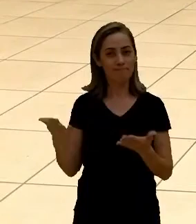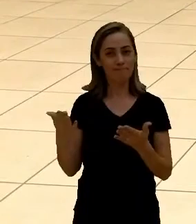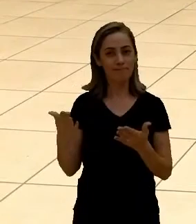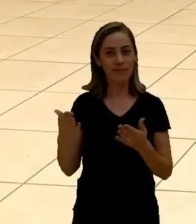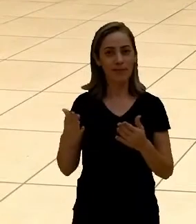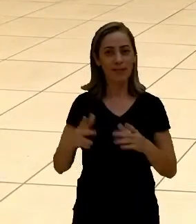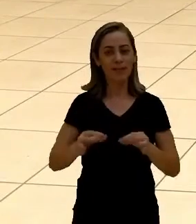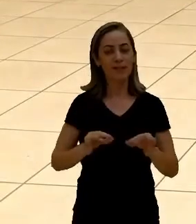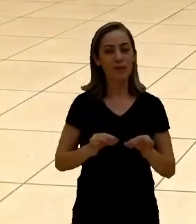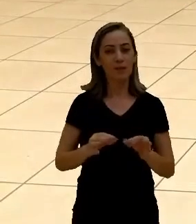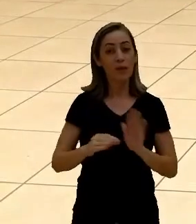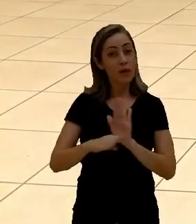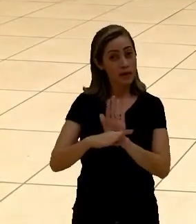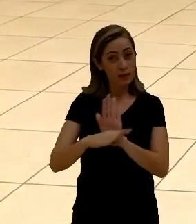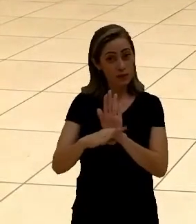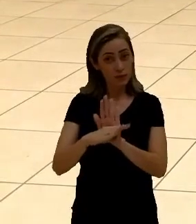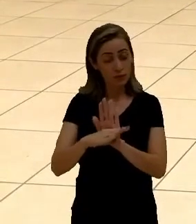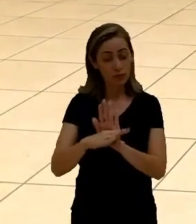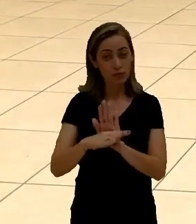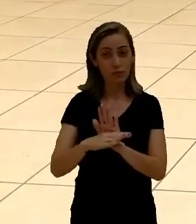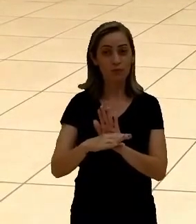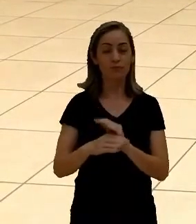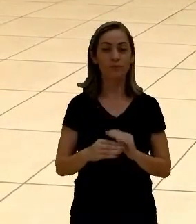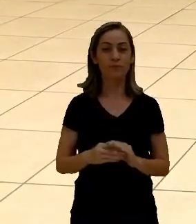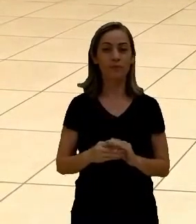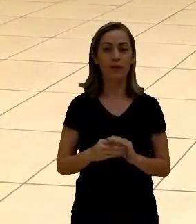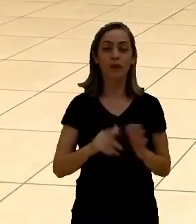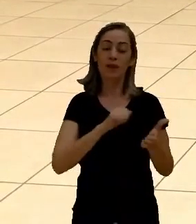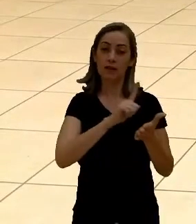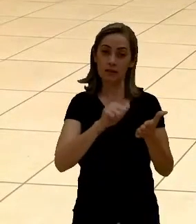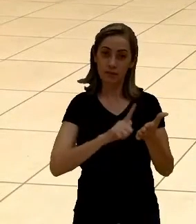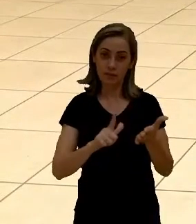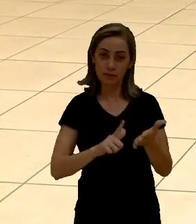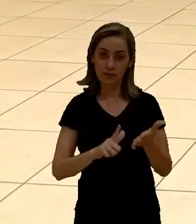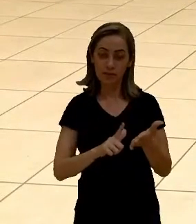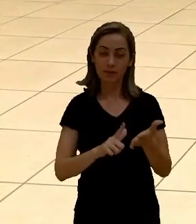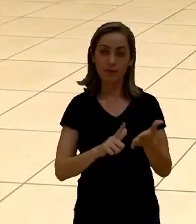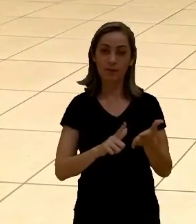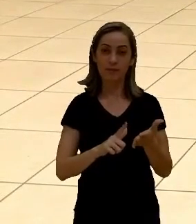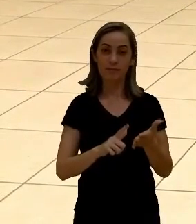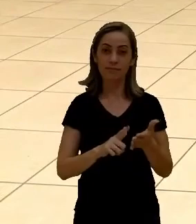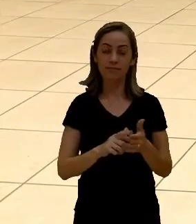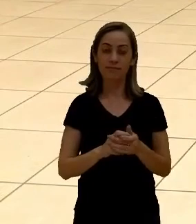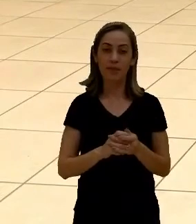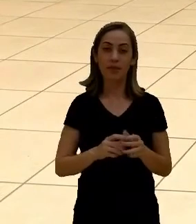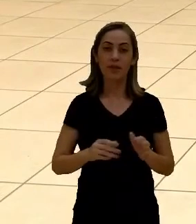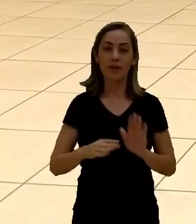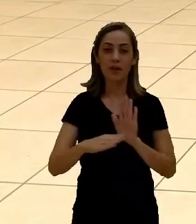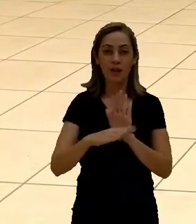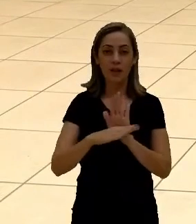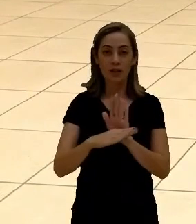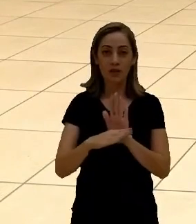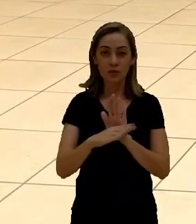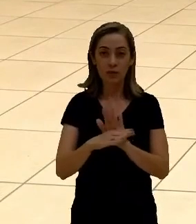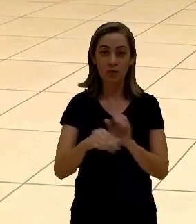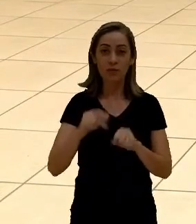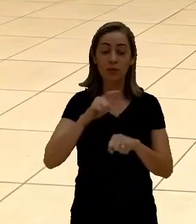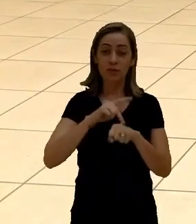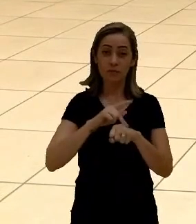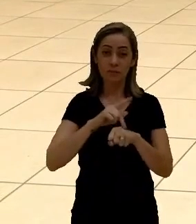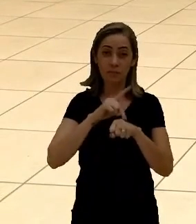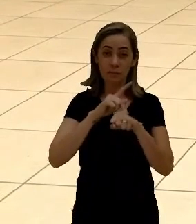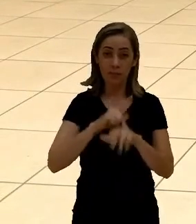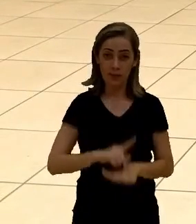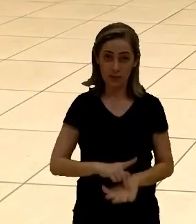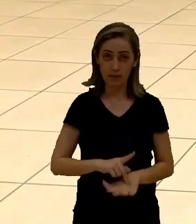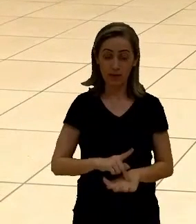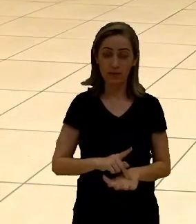diretamente mas também a comissão de liturgia estamos aí auxiliando nas paróquias também sempre em celebrações